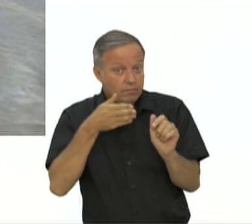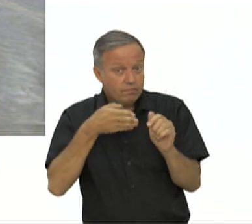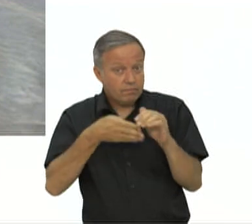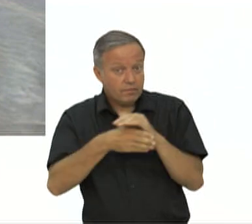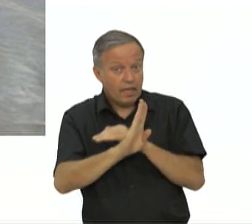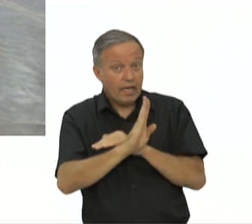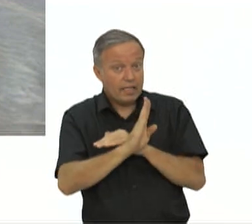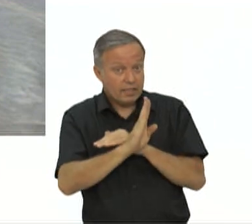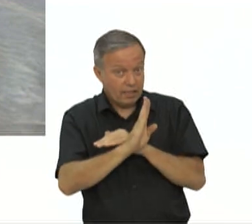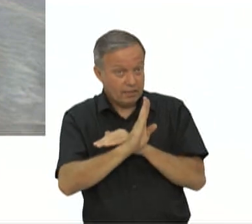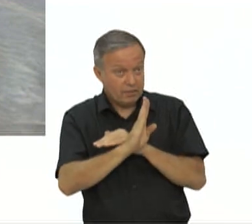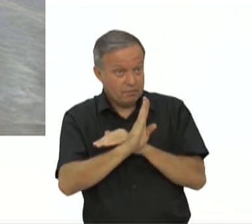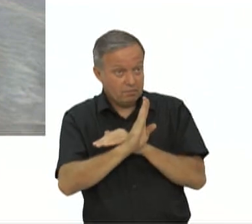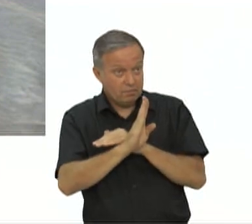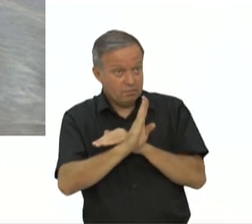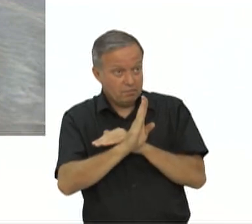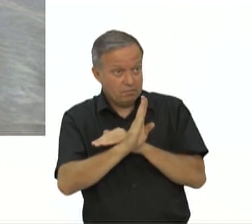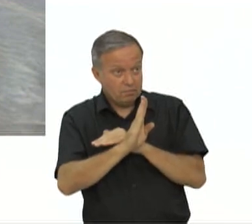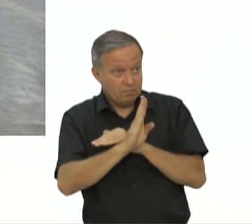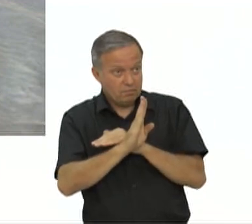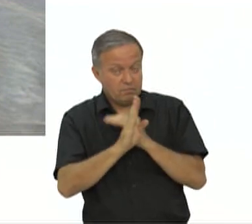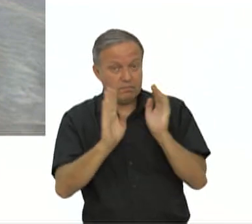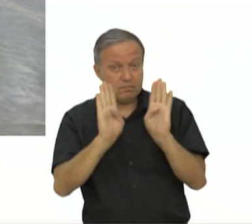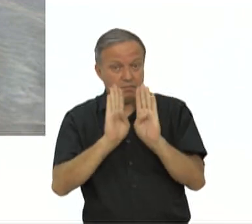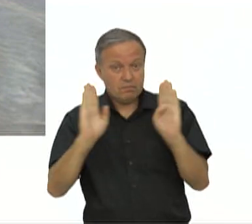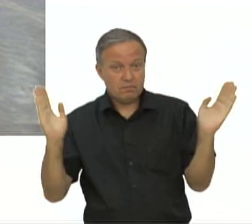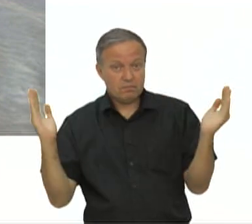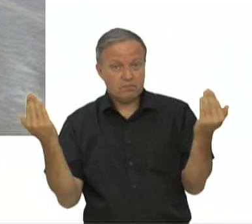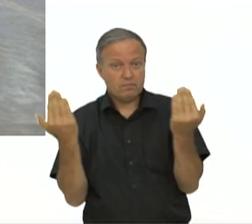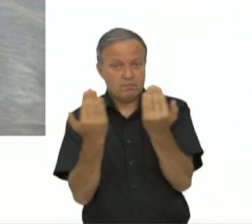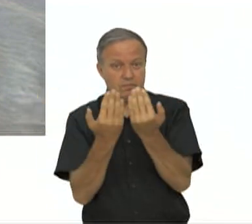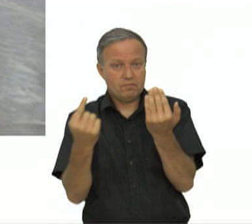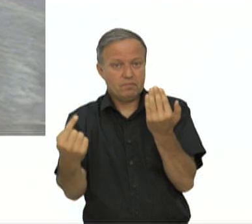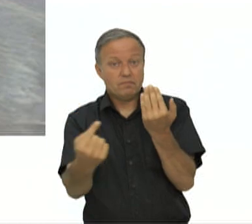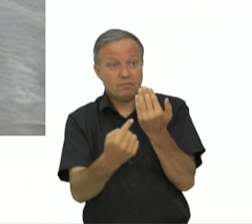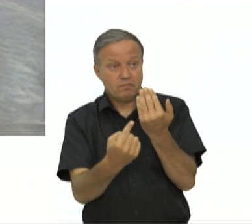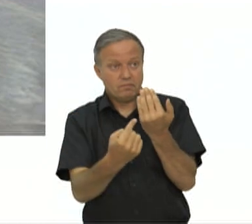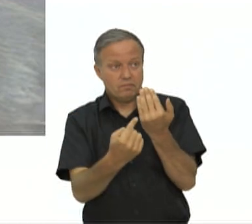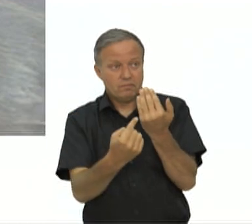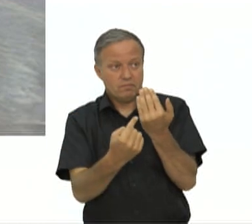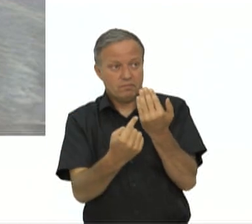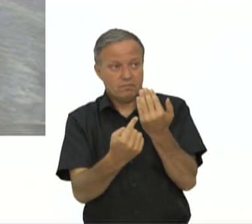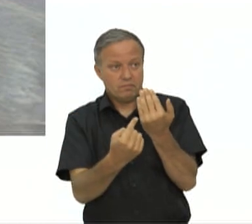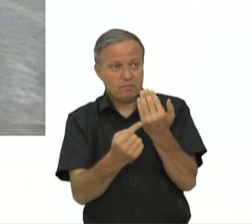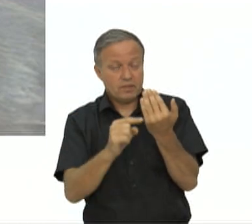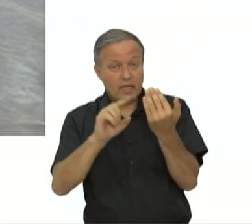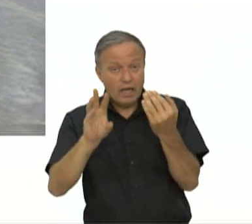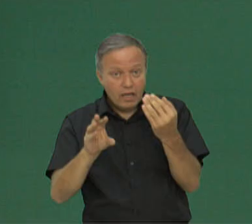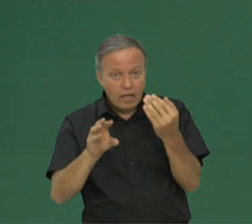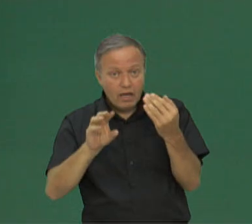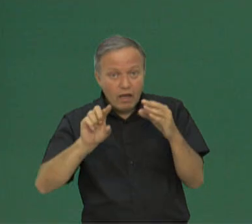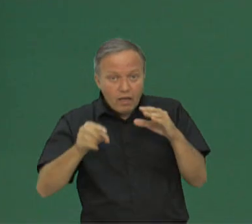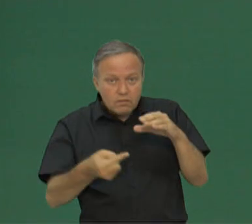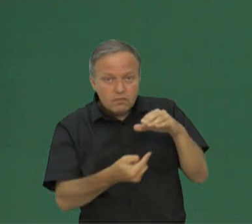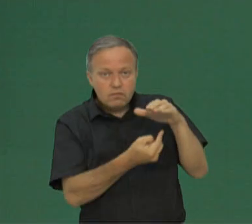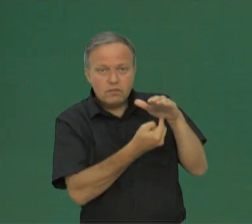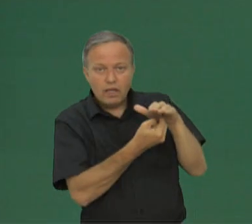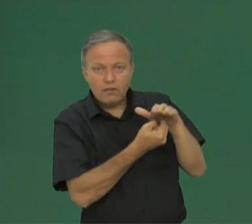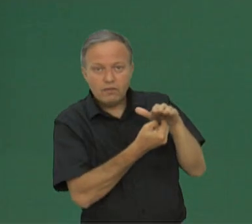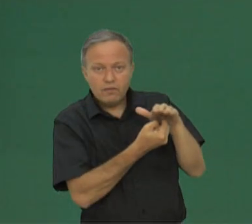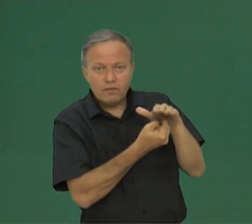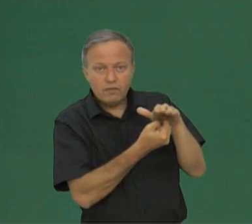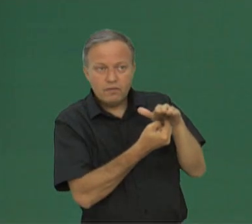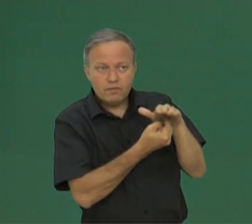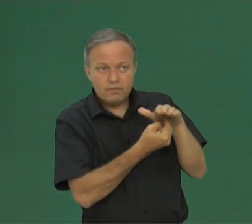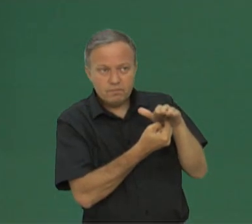para o inferninho. Esta caixa, o que apareceu naquela imagem anterior, é o que está lá dentro.